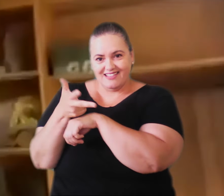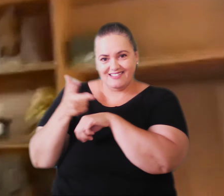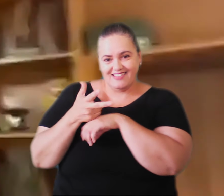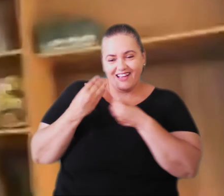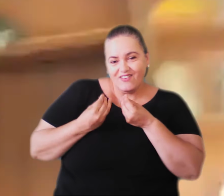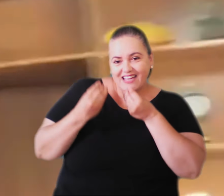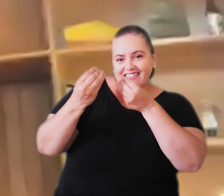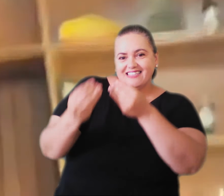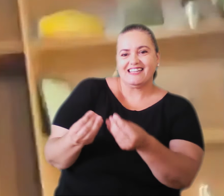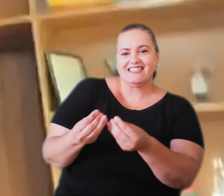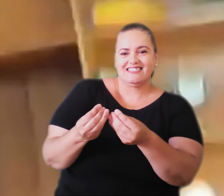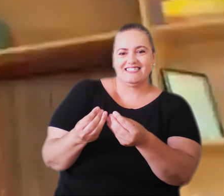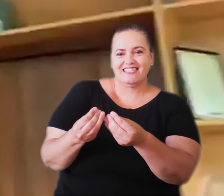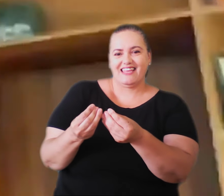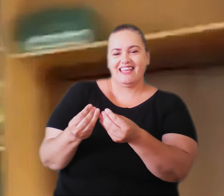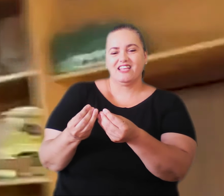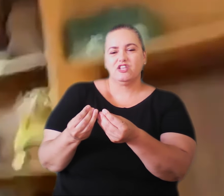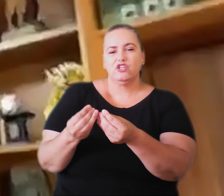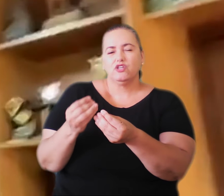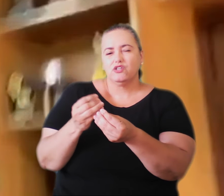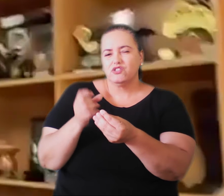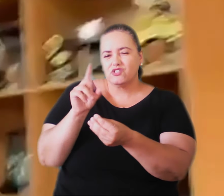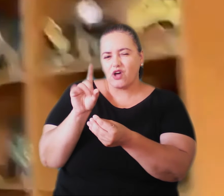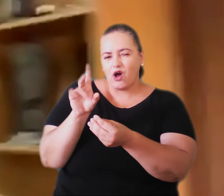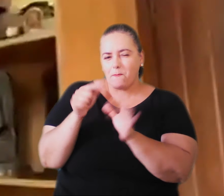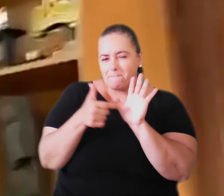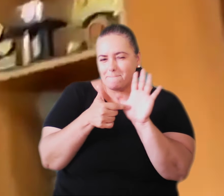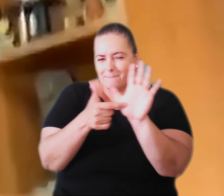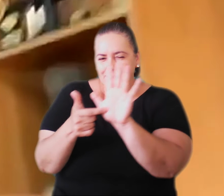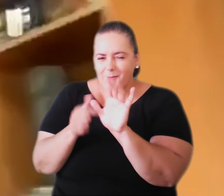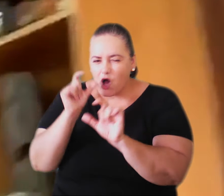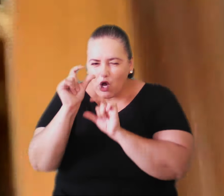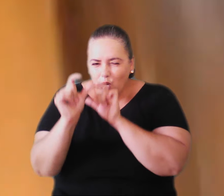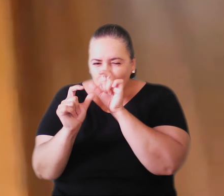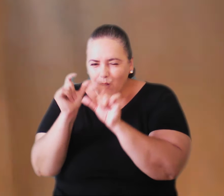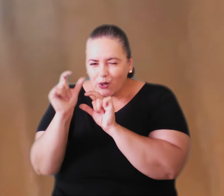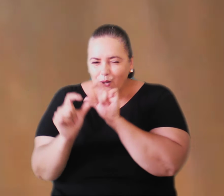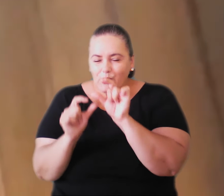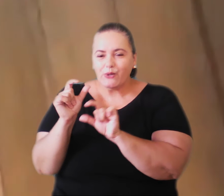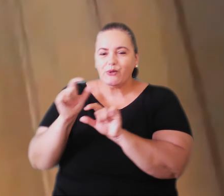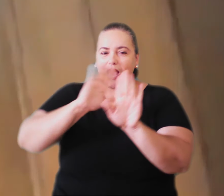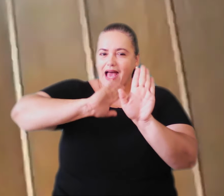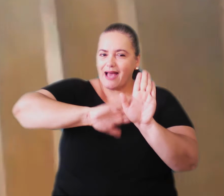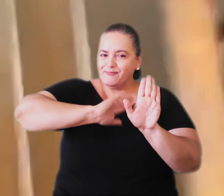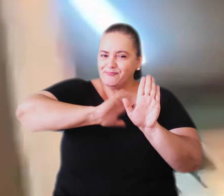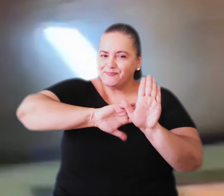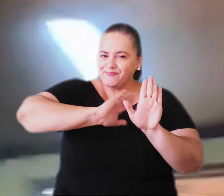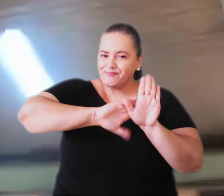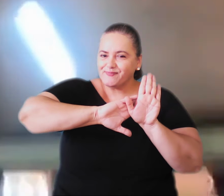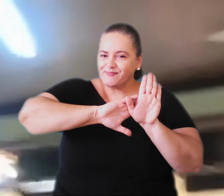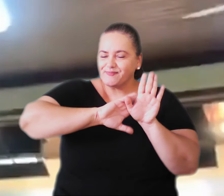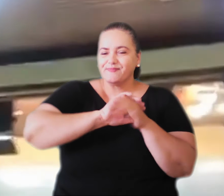trazer aqui só um flagrante aqui. Olha aí, pegar os bastidores.